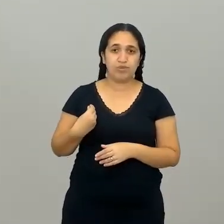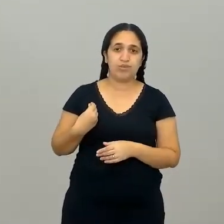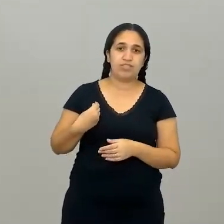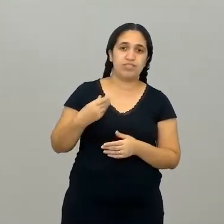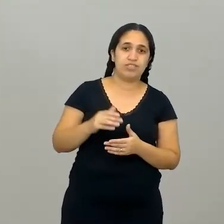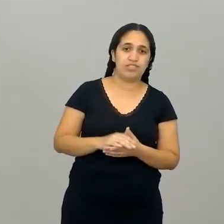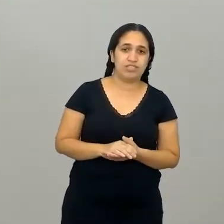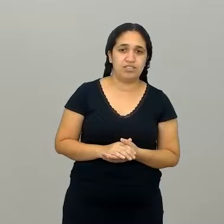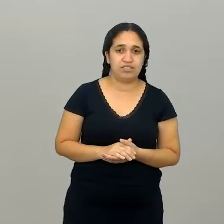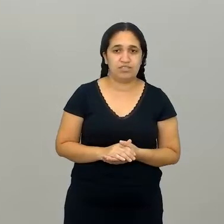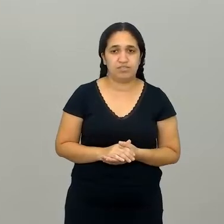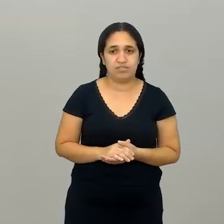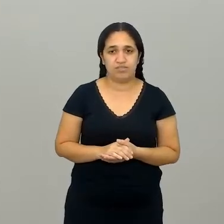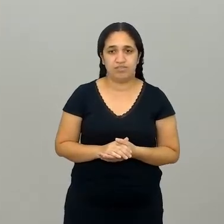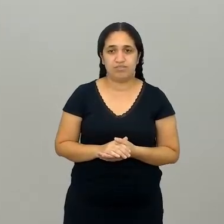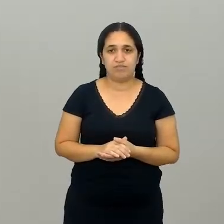não.